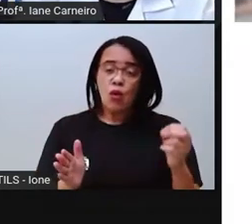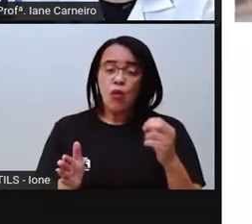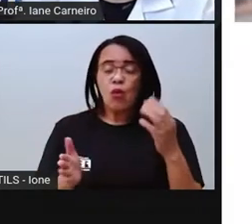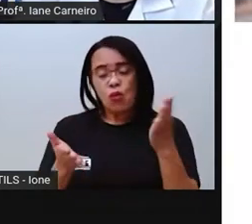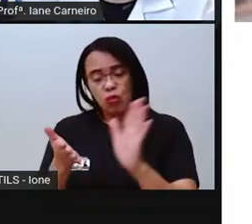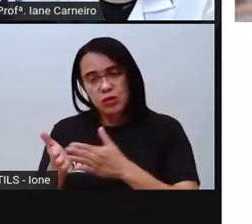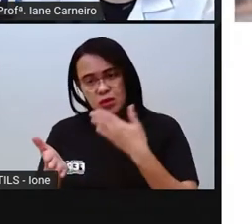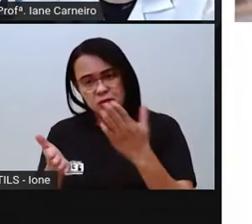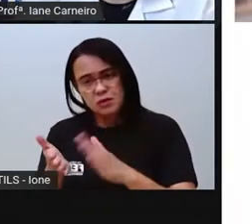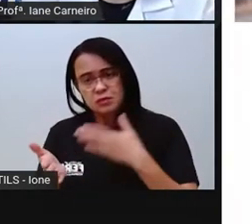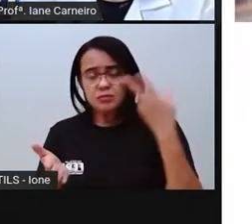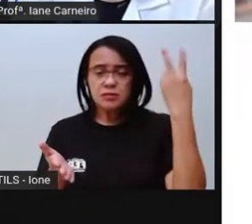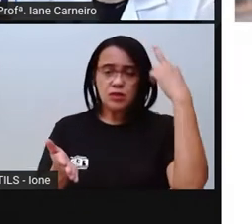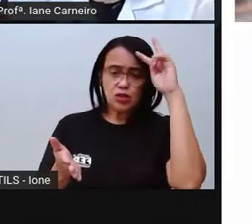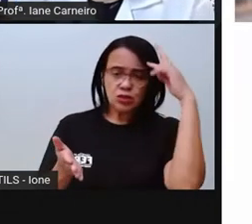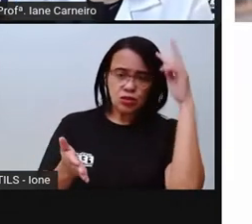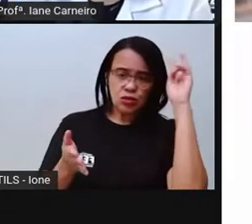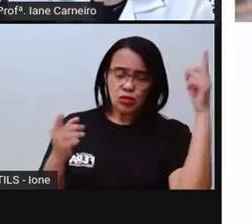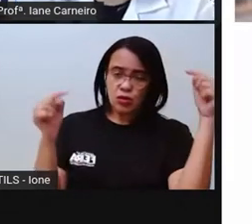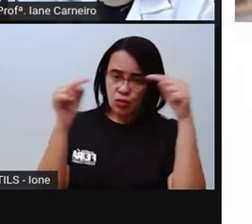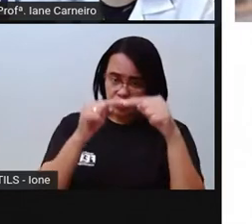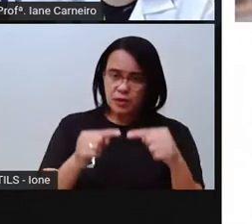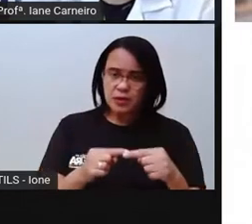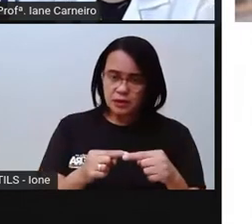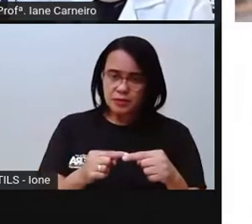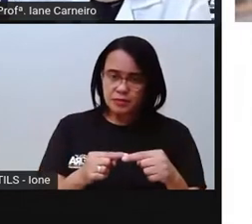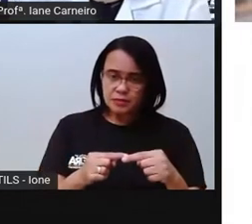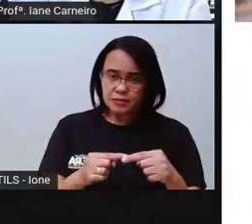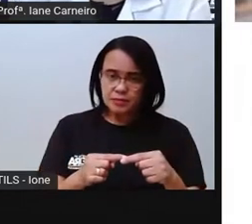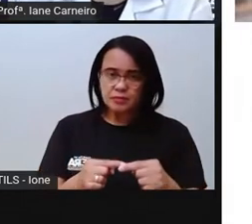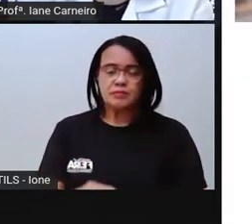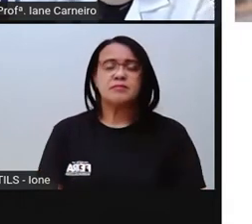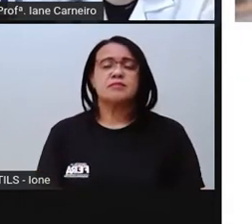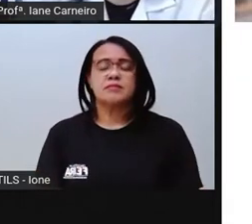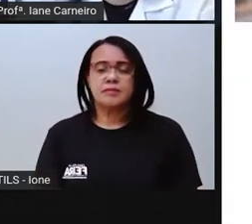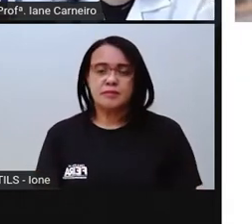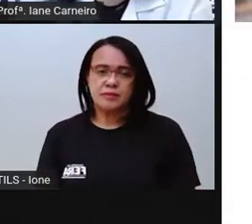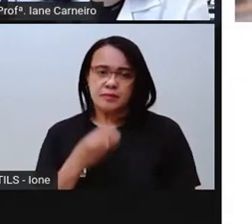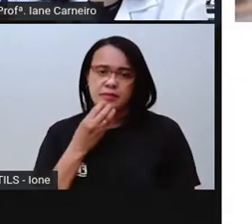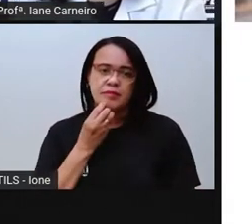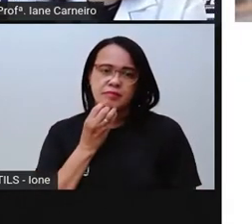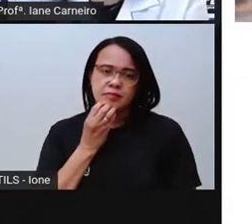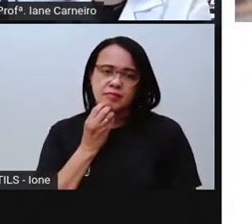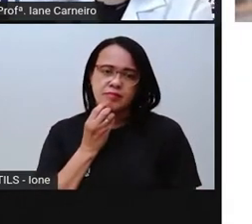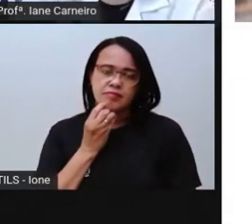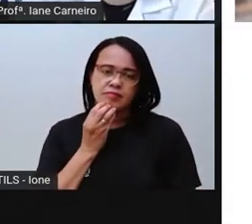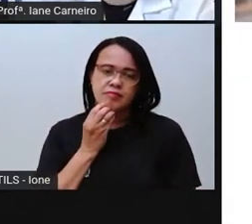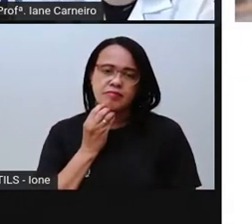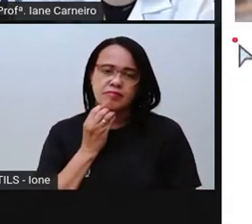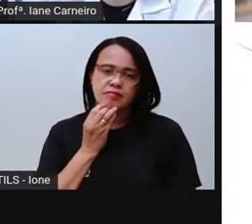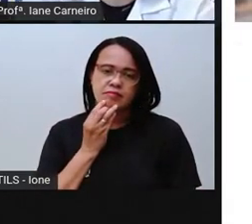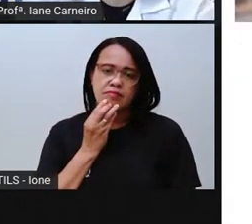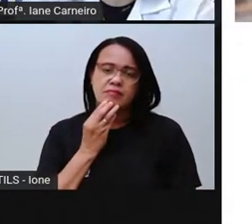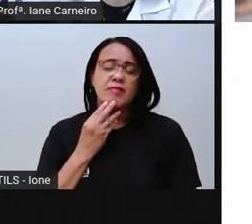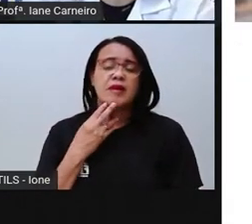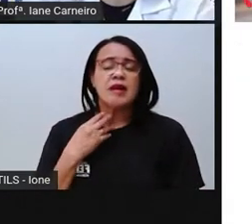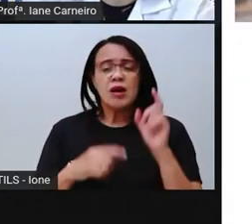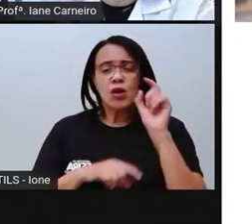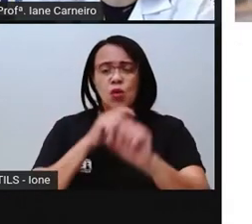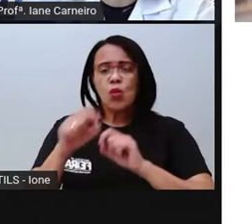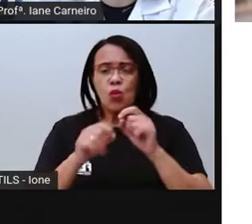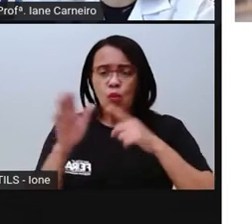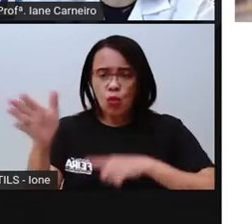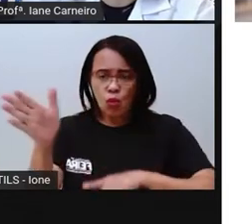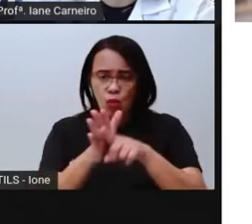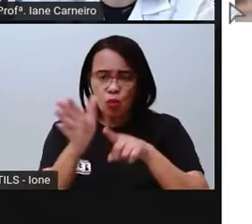aí a Pró colocou aqui, ó, o que há de semelhante entre as duas imagens, entre o que a gente vê